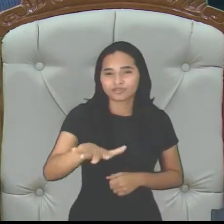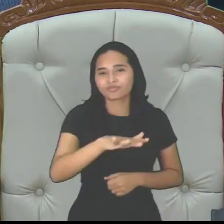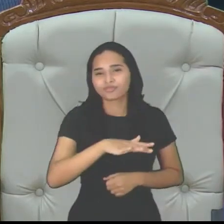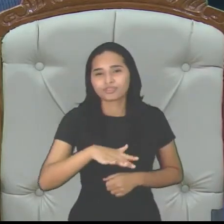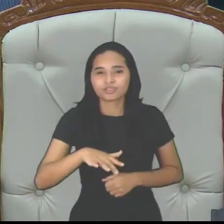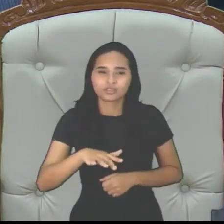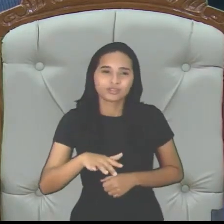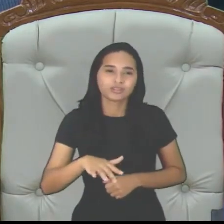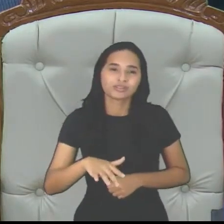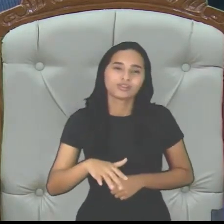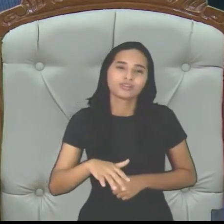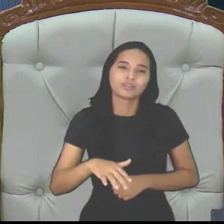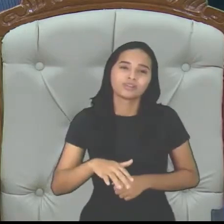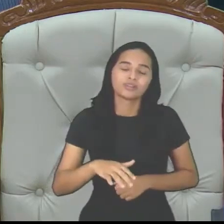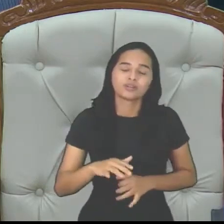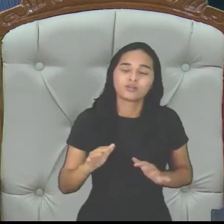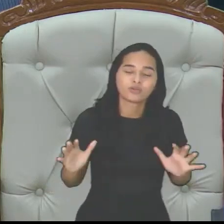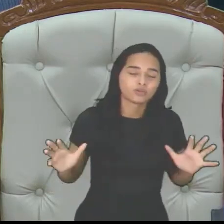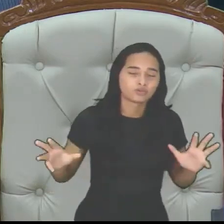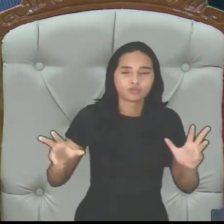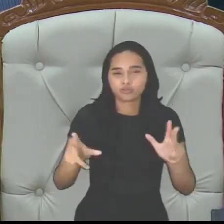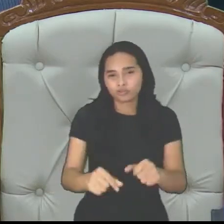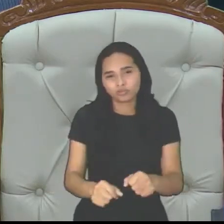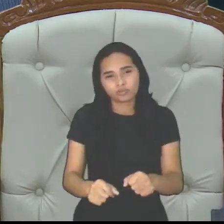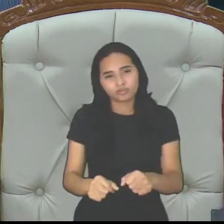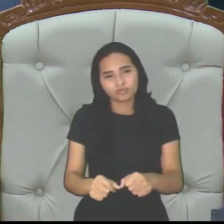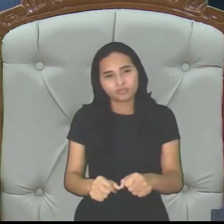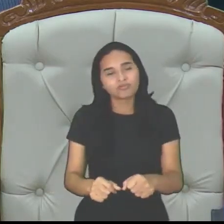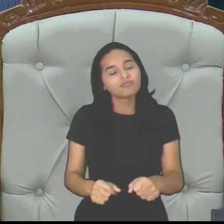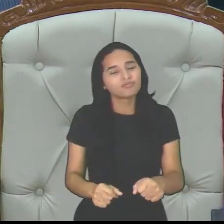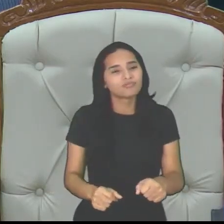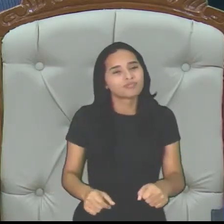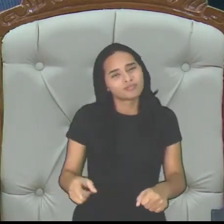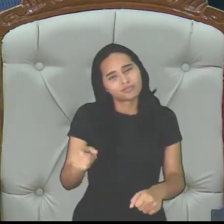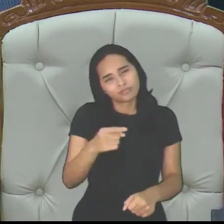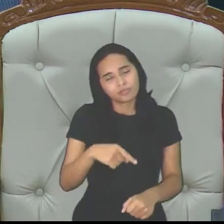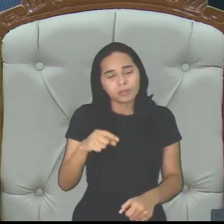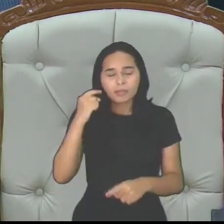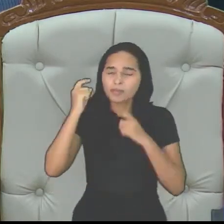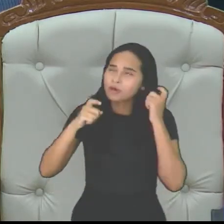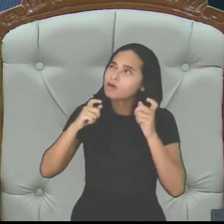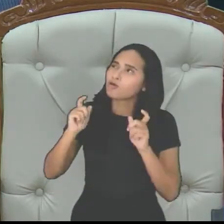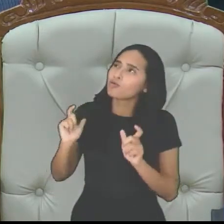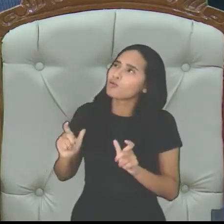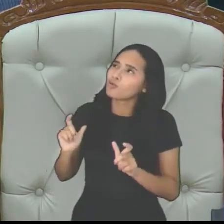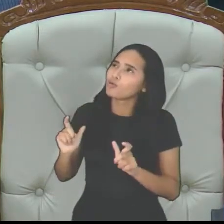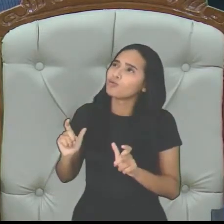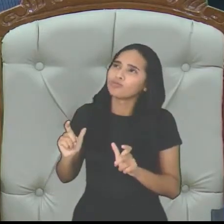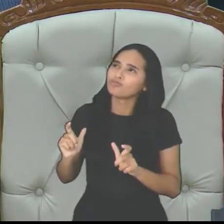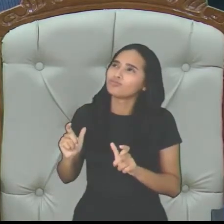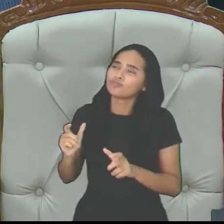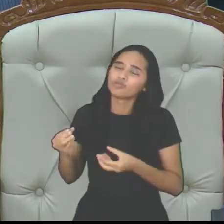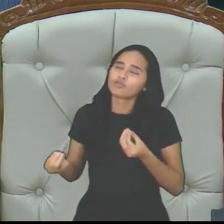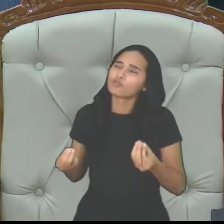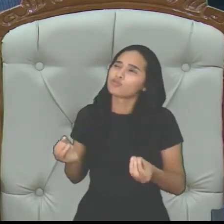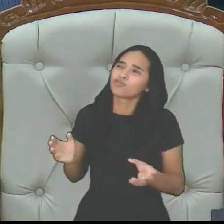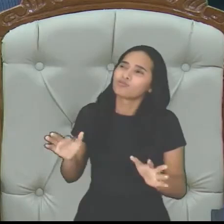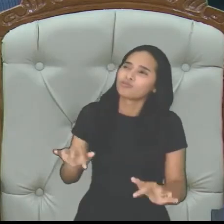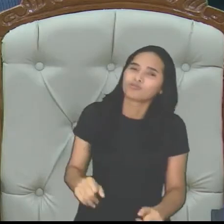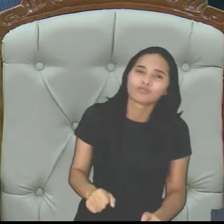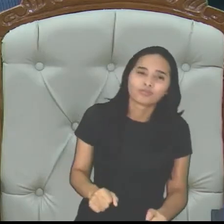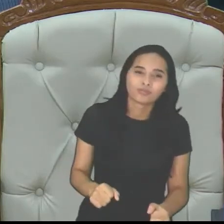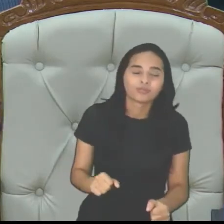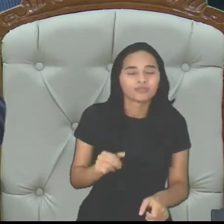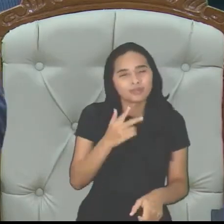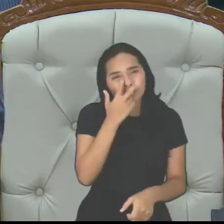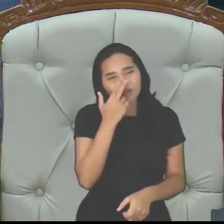A a Z. E você fica preocupado, aonde é que nós vamos parar? Parece que cada dia